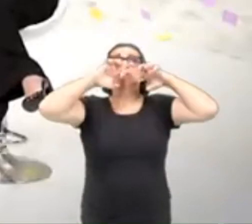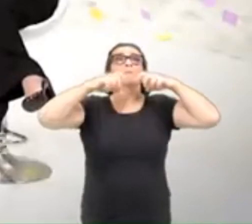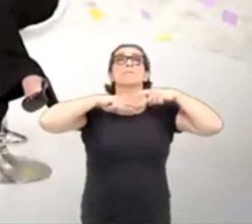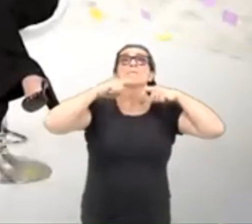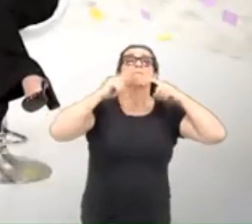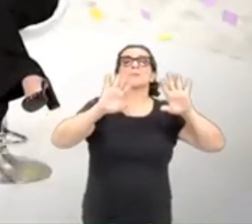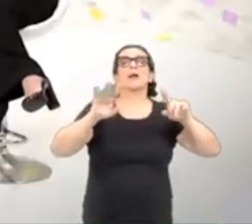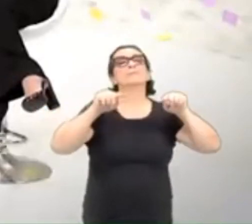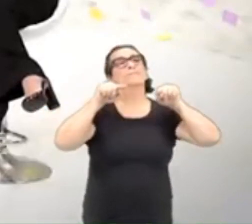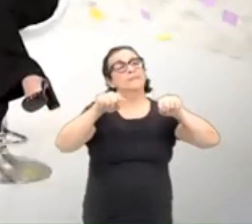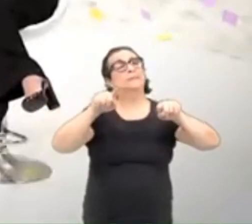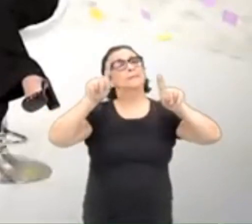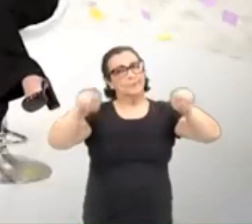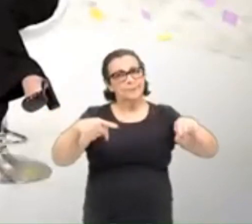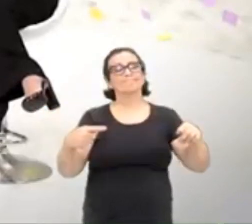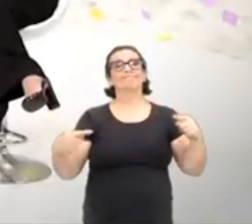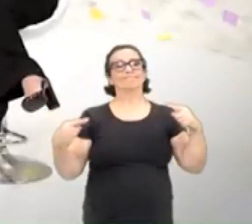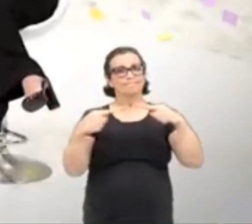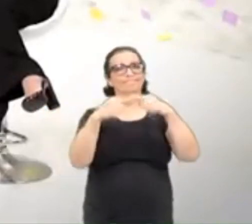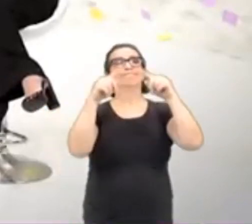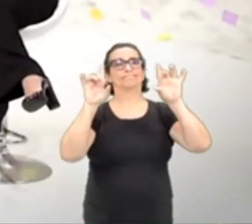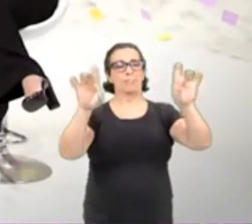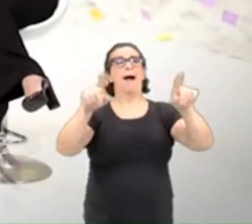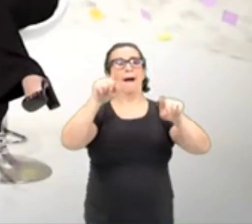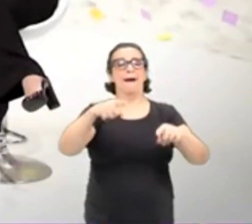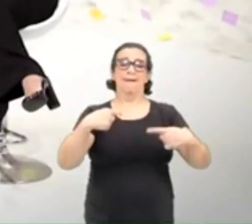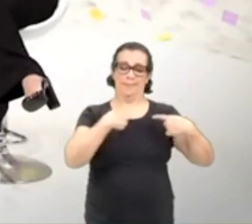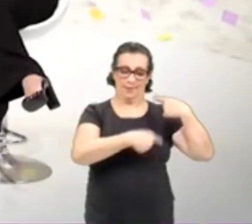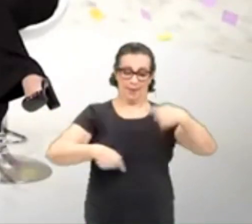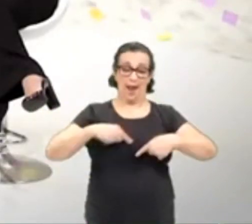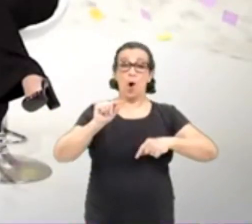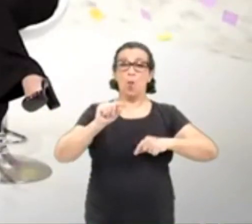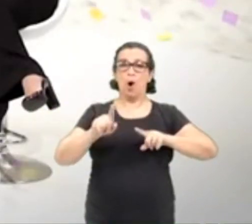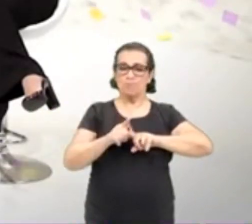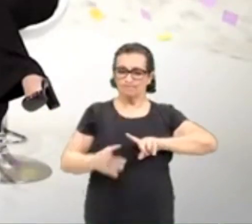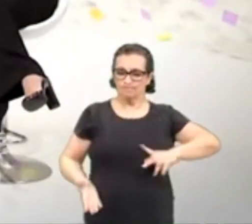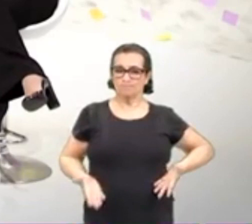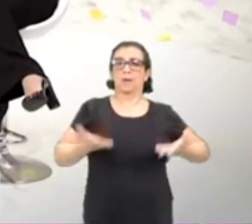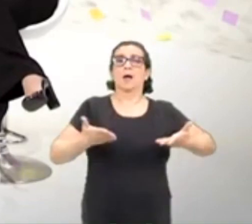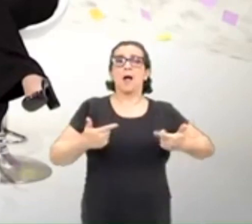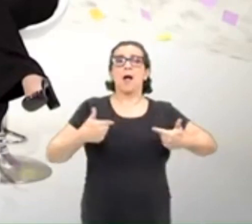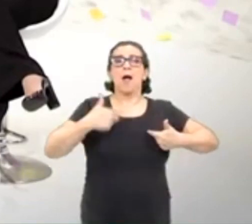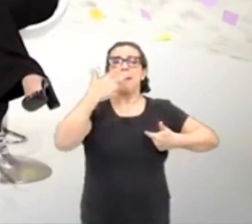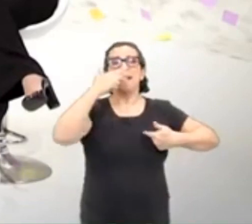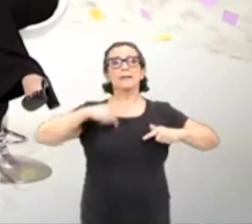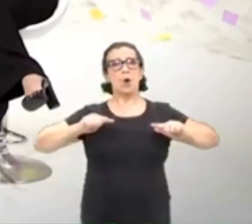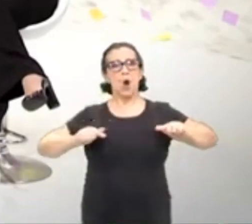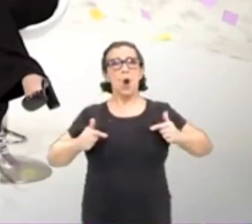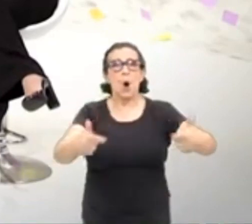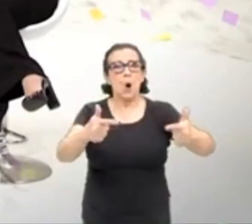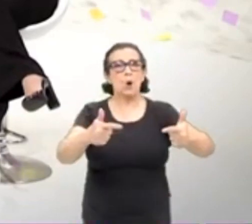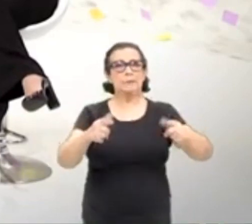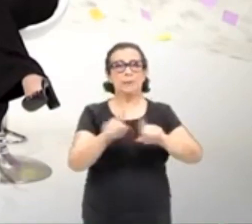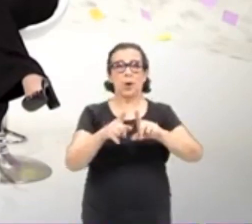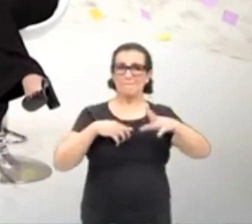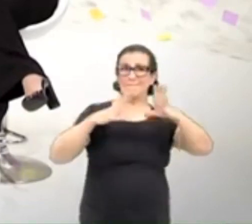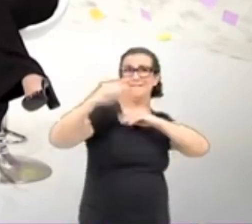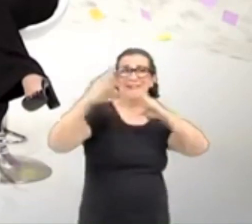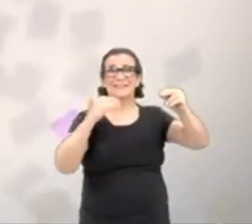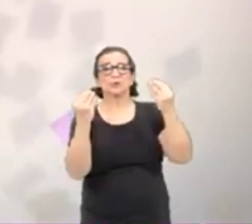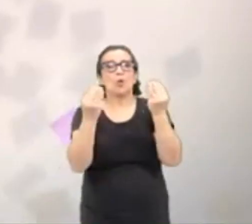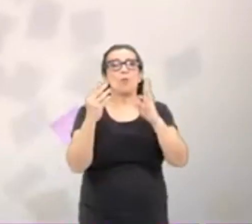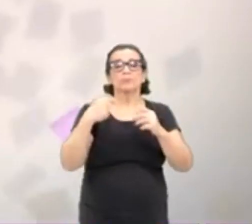ar são Sensações que fazem com que o nosso organismo se prepare para tomar atitudes de luta de fuga